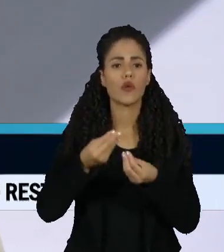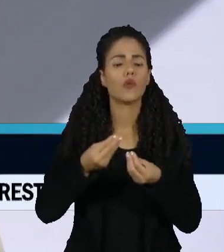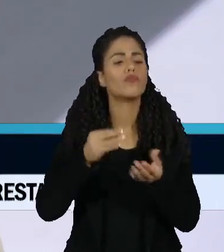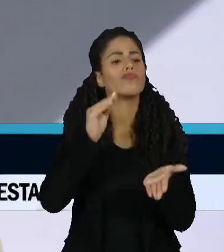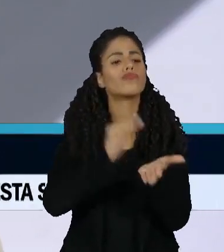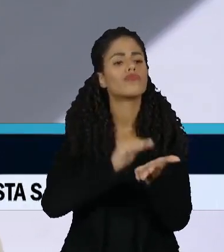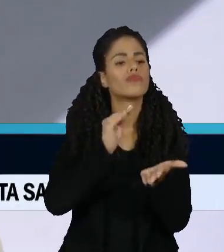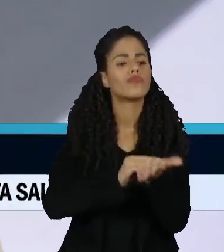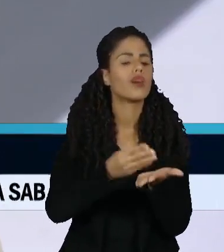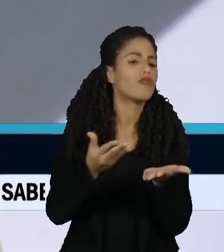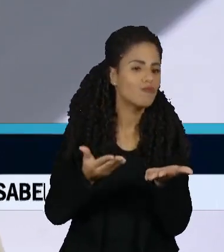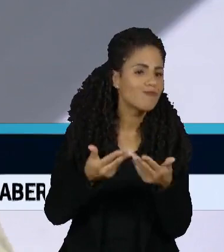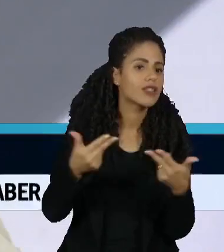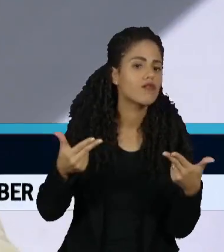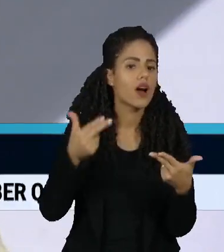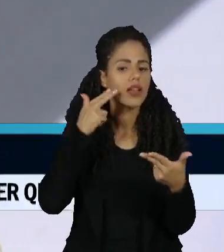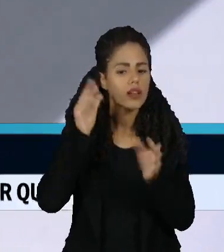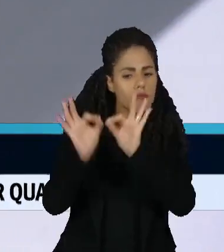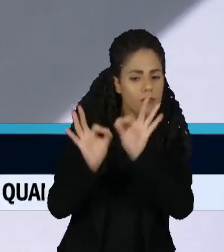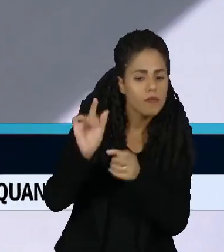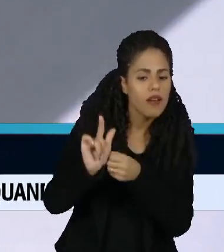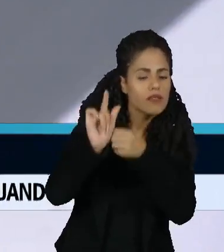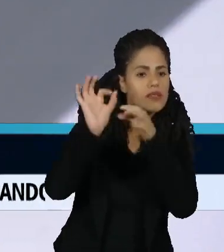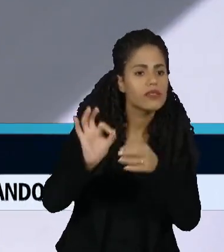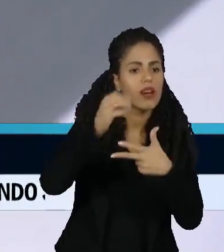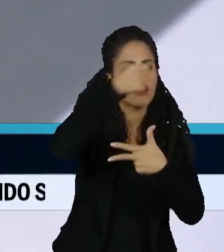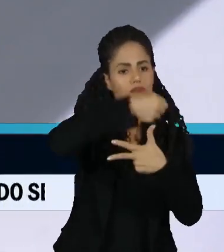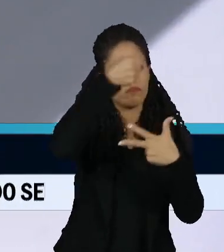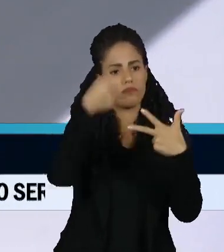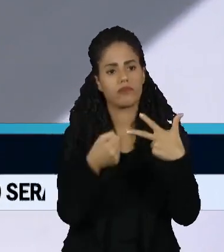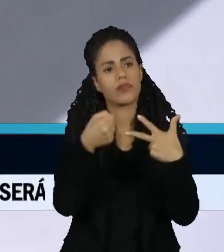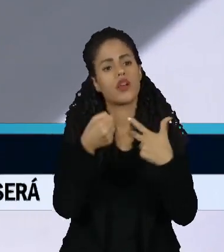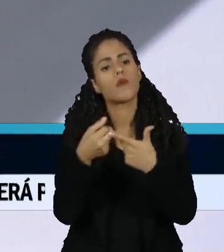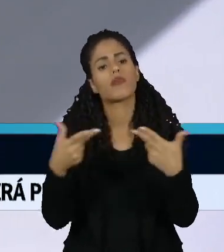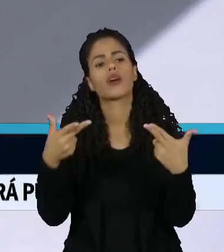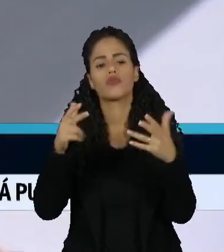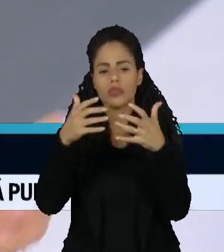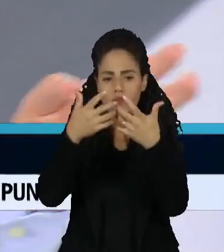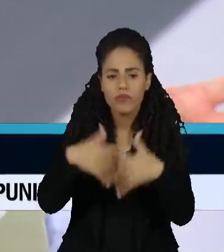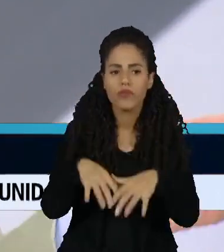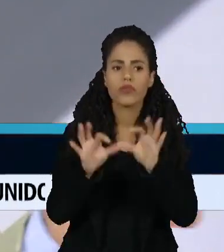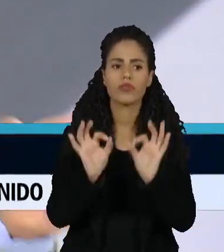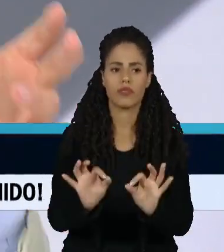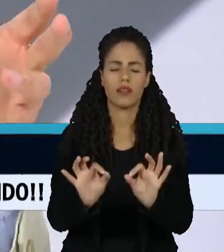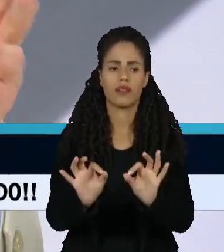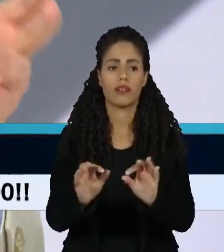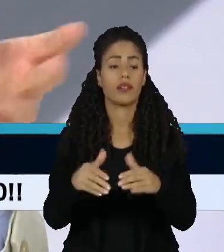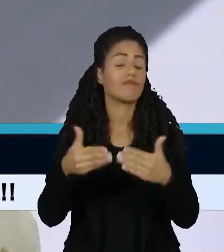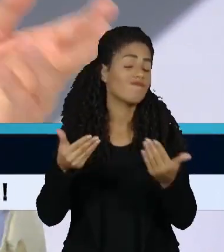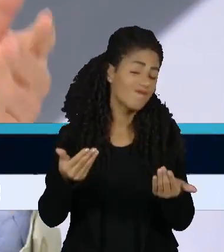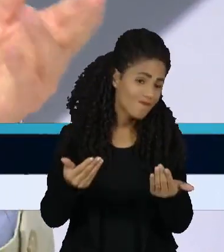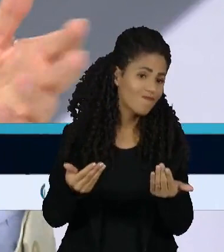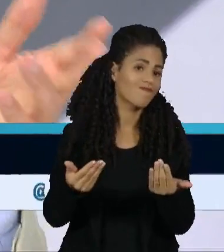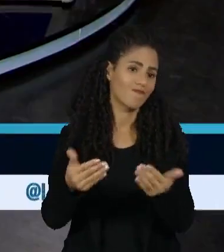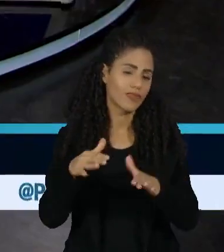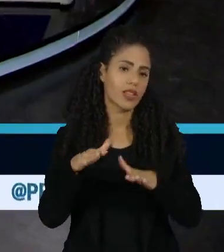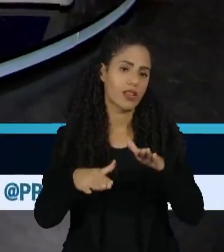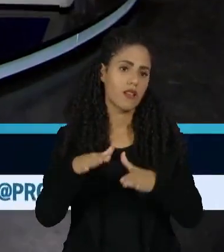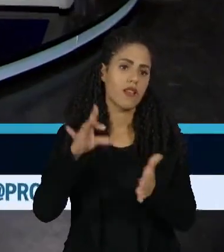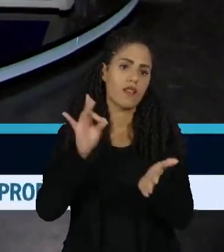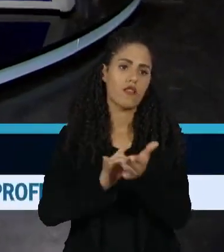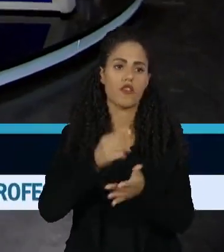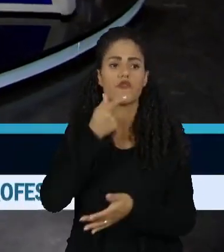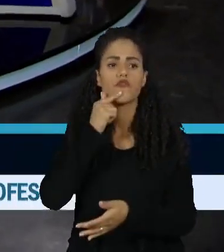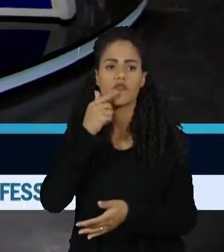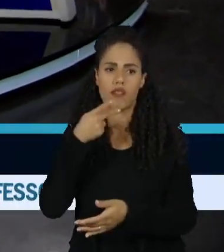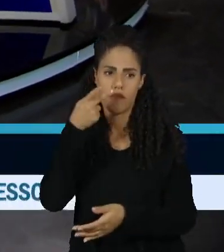falta uma coordenação entre os poderes para que essas coisas funcionem. Realmente, o Vila falou bem,